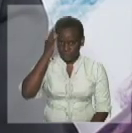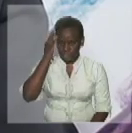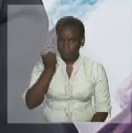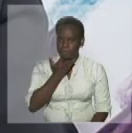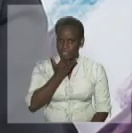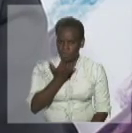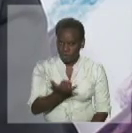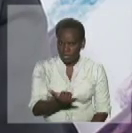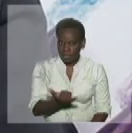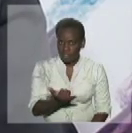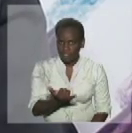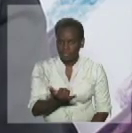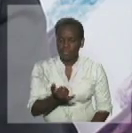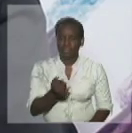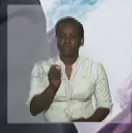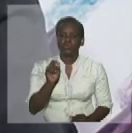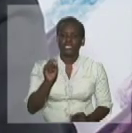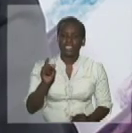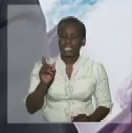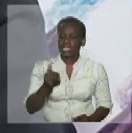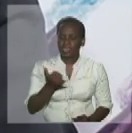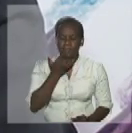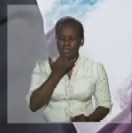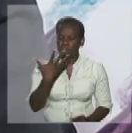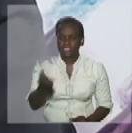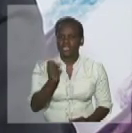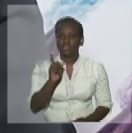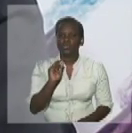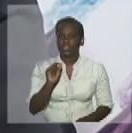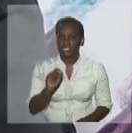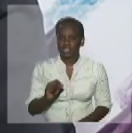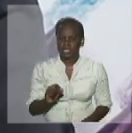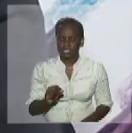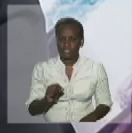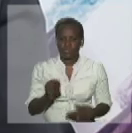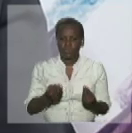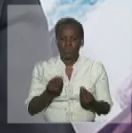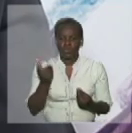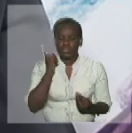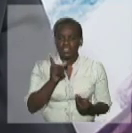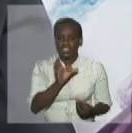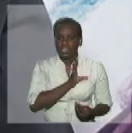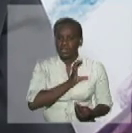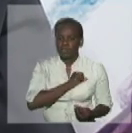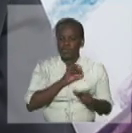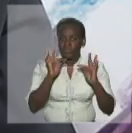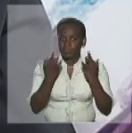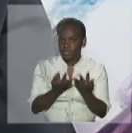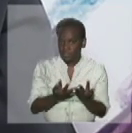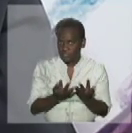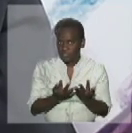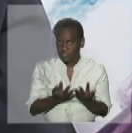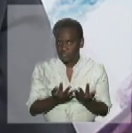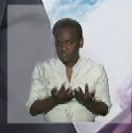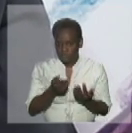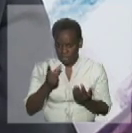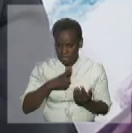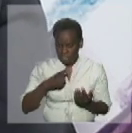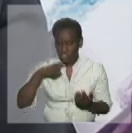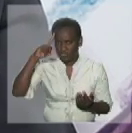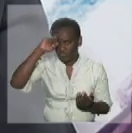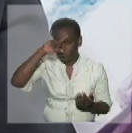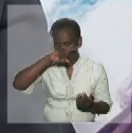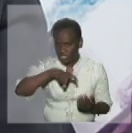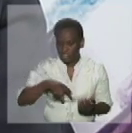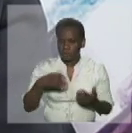Você sabe perdoar? O que seria imperdoável? Como conquistar o amor da sua família?